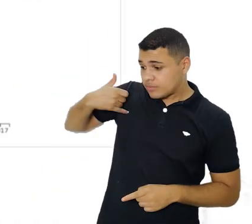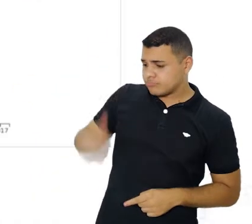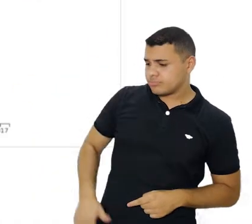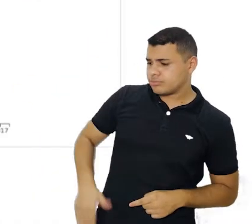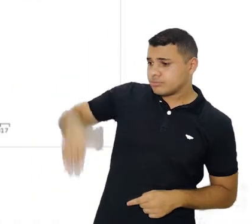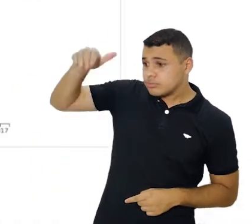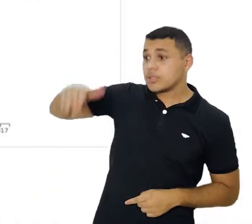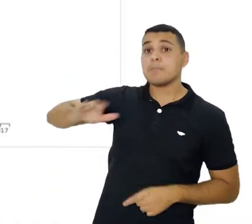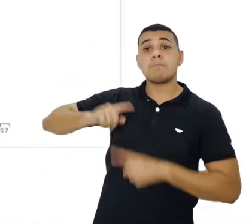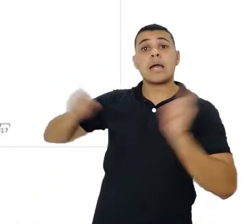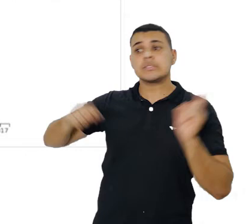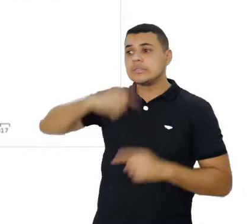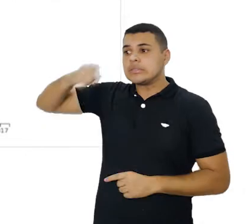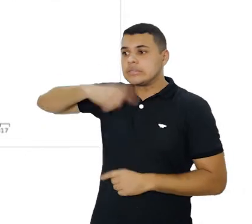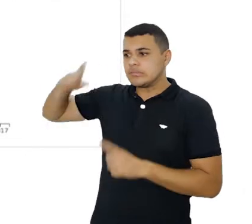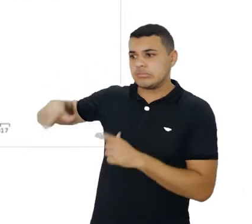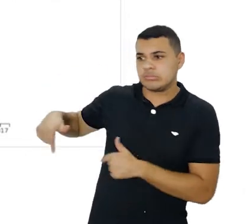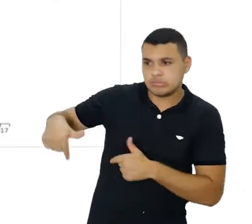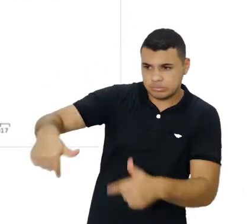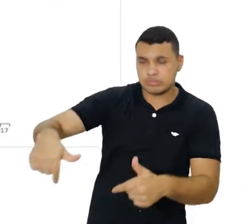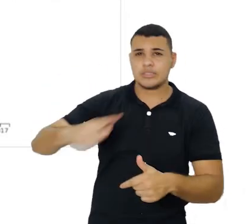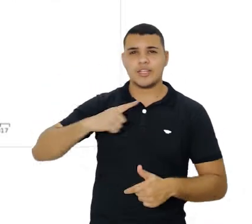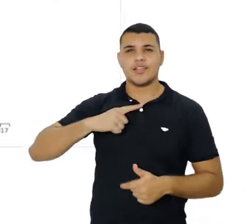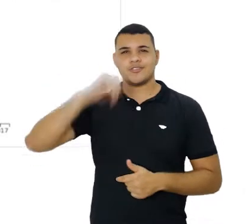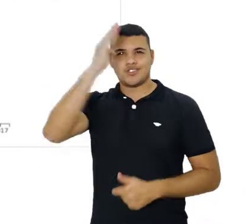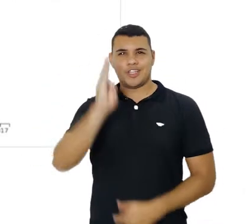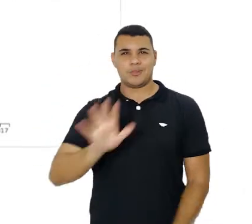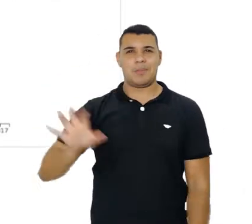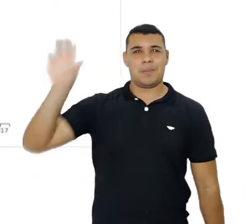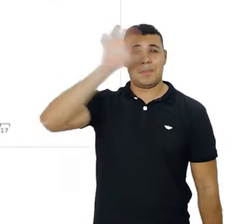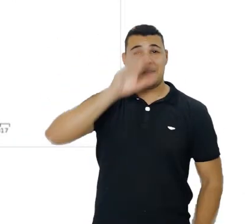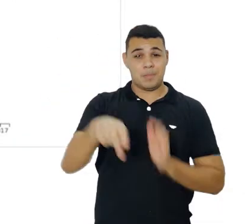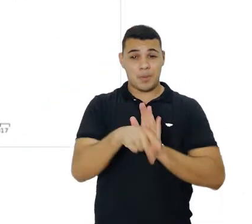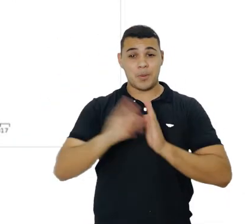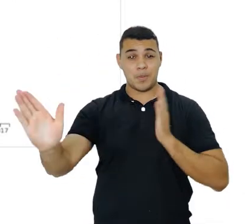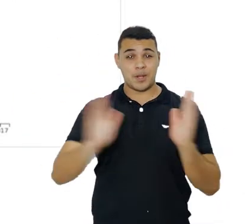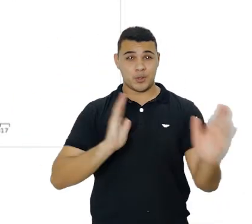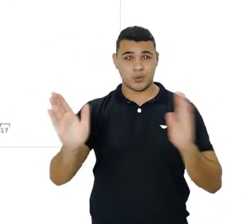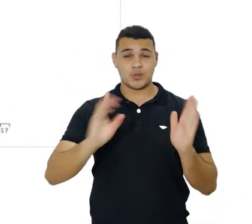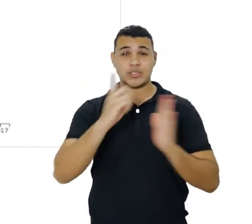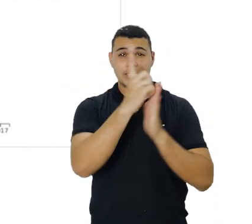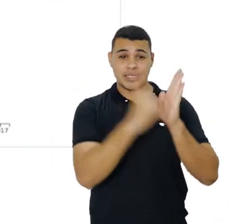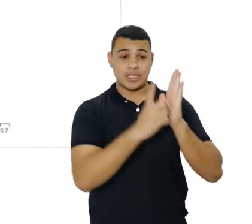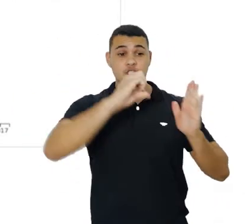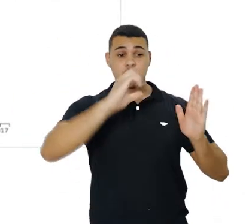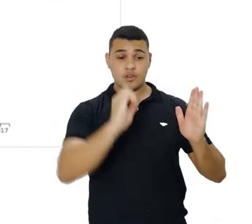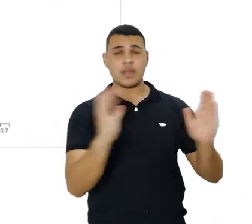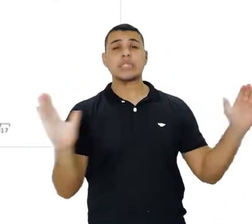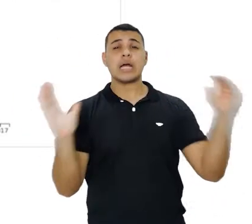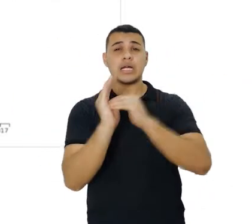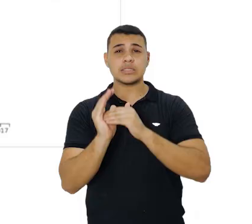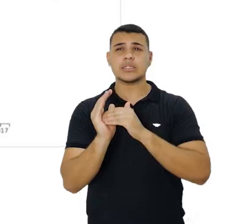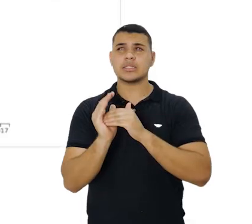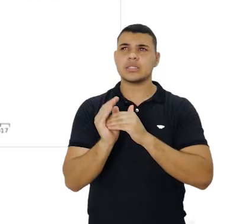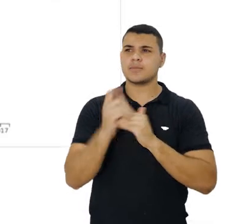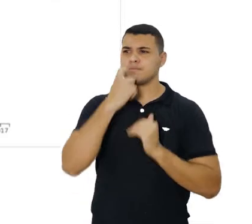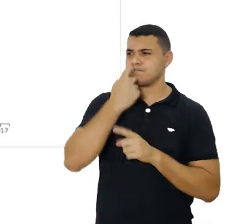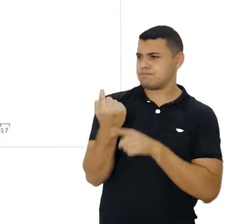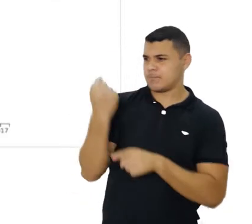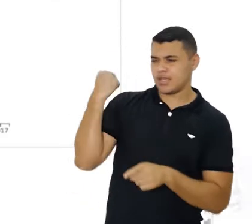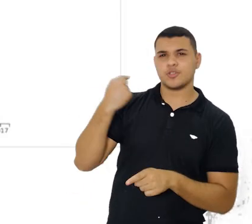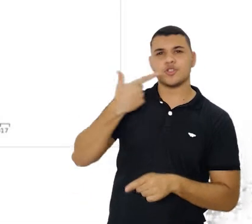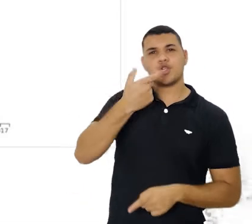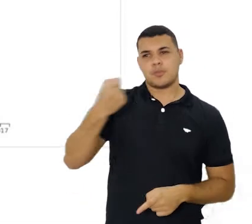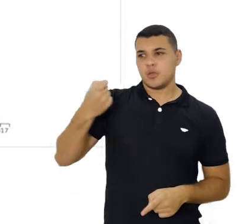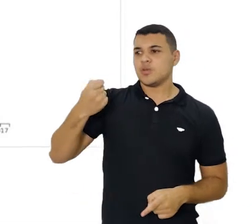perdidos ajustados por incapacidade, para os diferentes estados brasileiros no período que vai, né, da década de 90 até